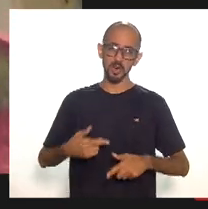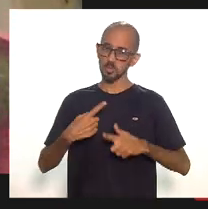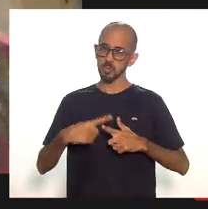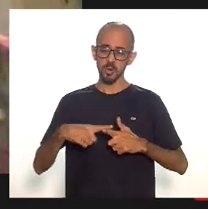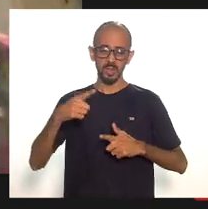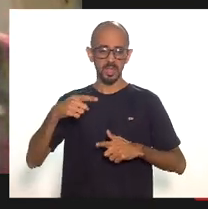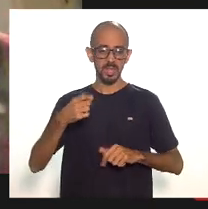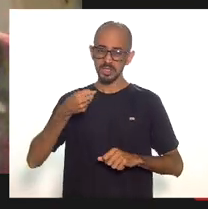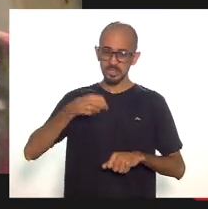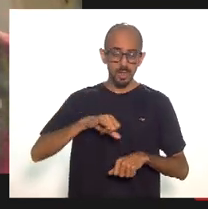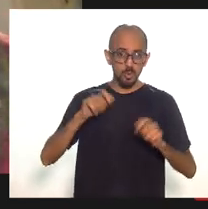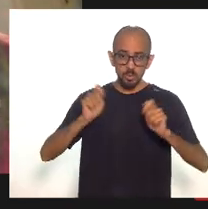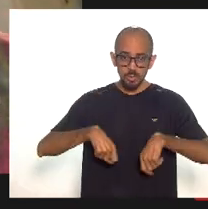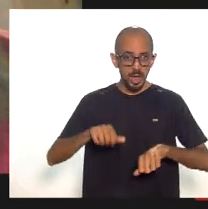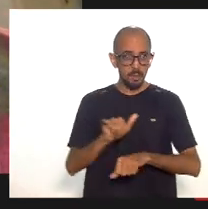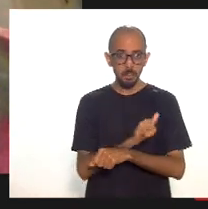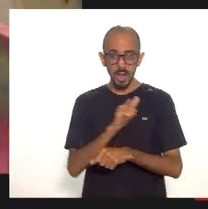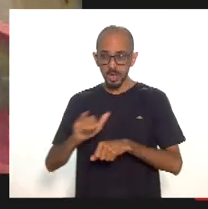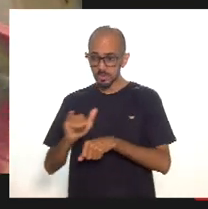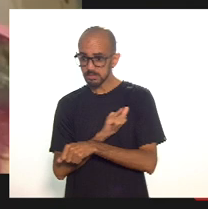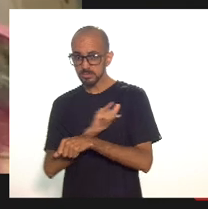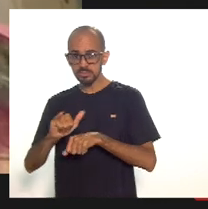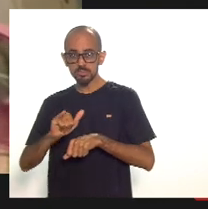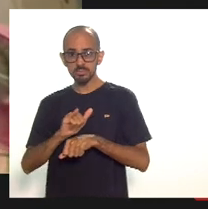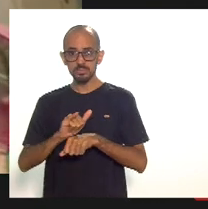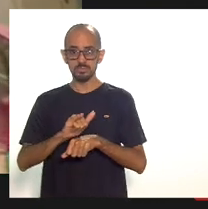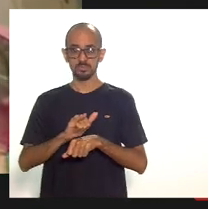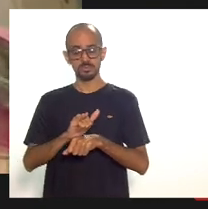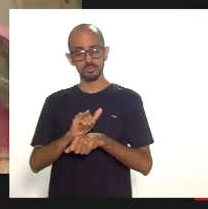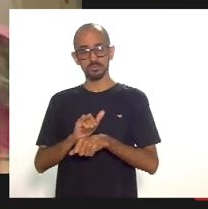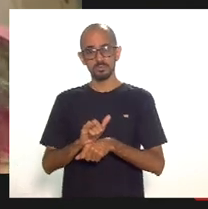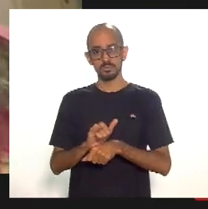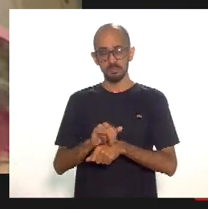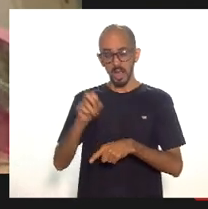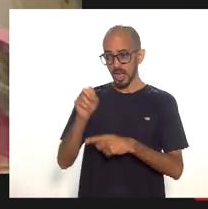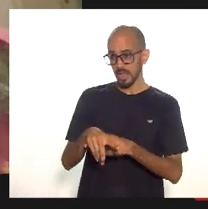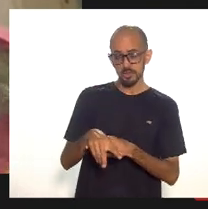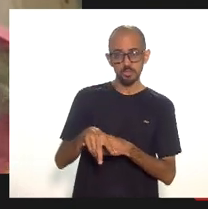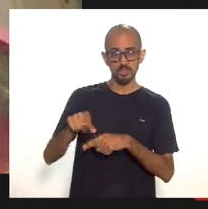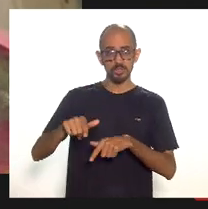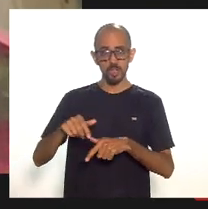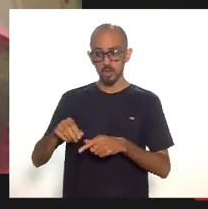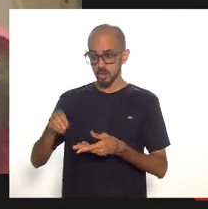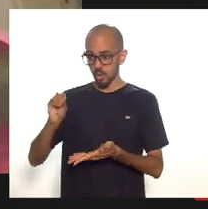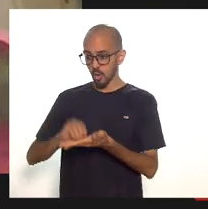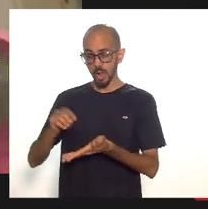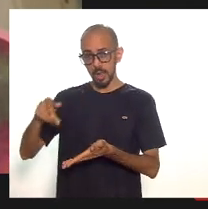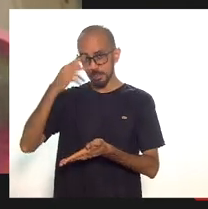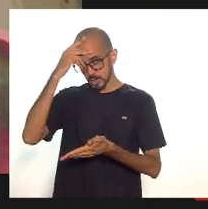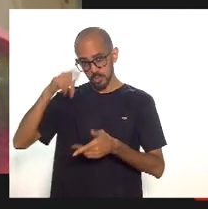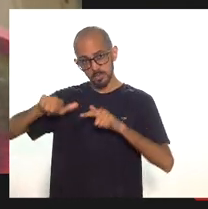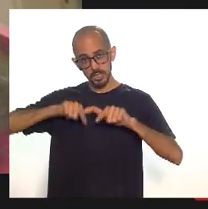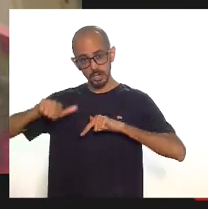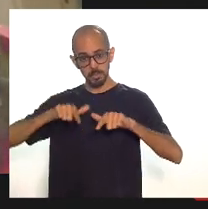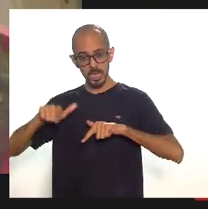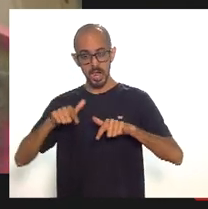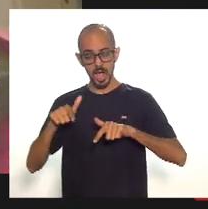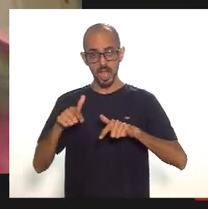arrumar uma ferramenta melhor para contratar, para botar gente para trabalhar nas unidades e a gente